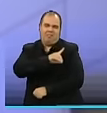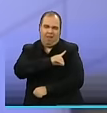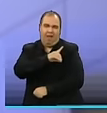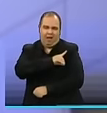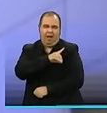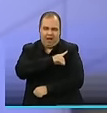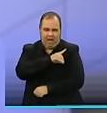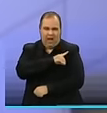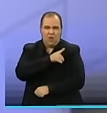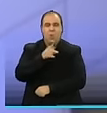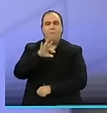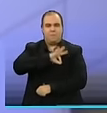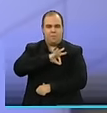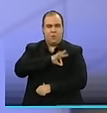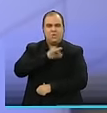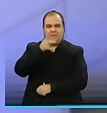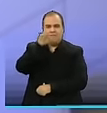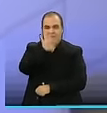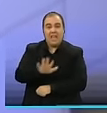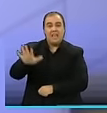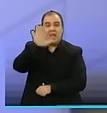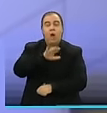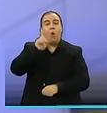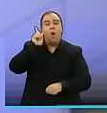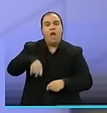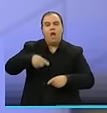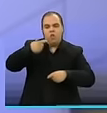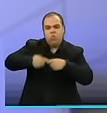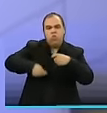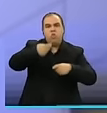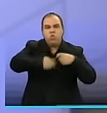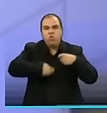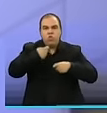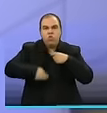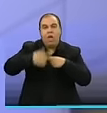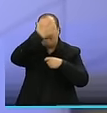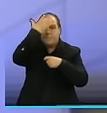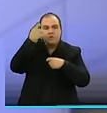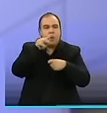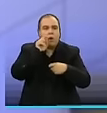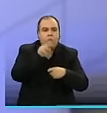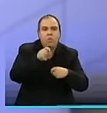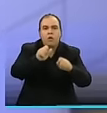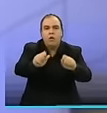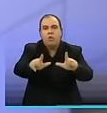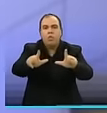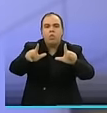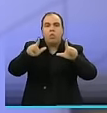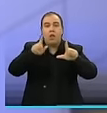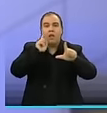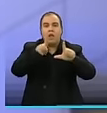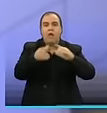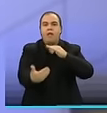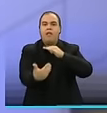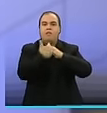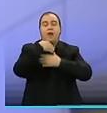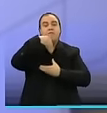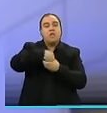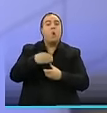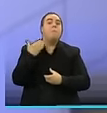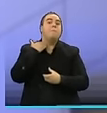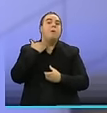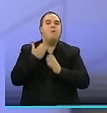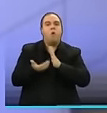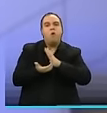Federal, mandando e-mail com pornografia para a pessoa acessar, e aí, quando ela acessava aquilo, eles entravam na conta das